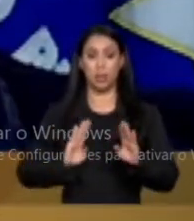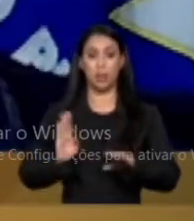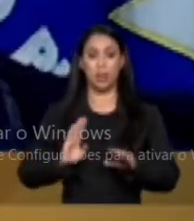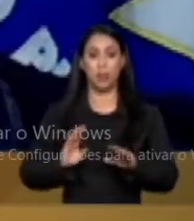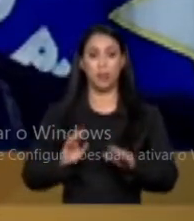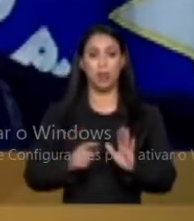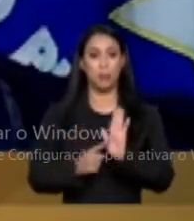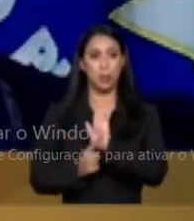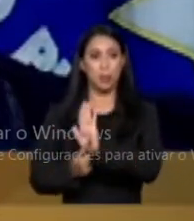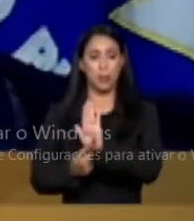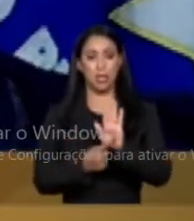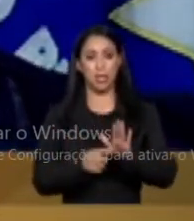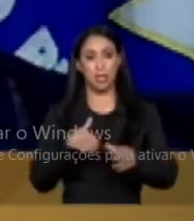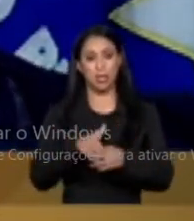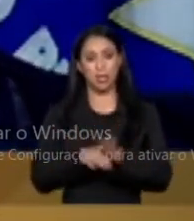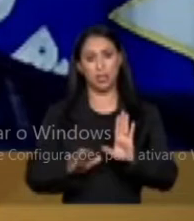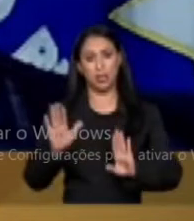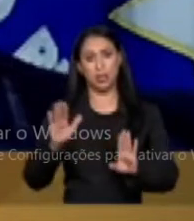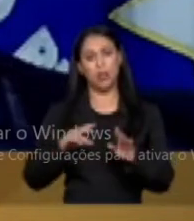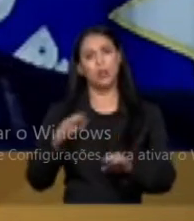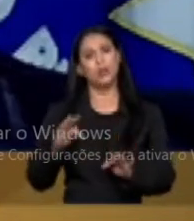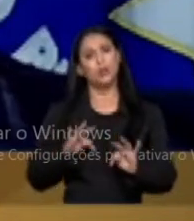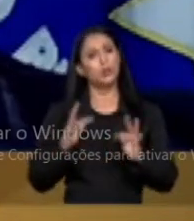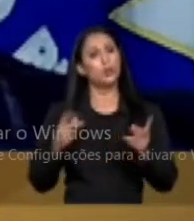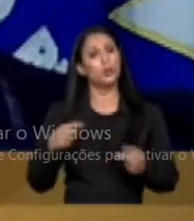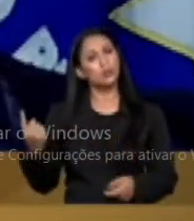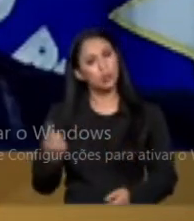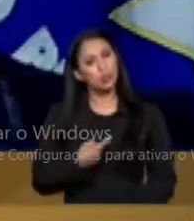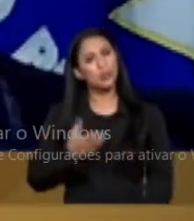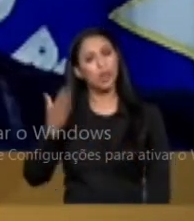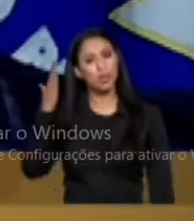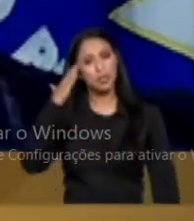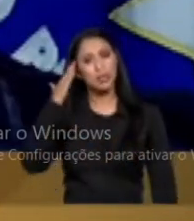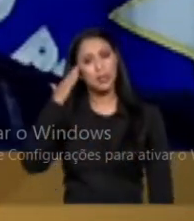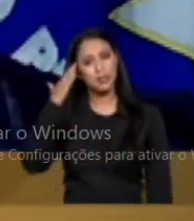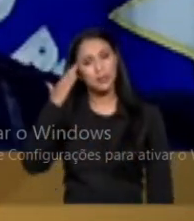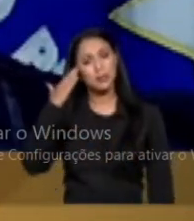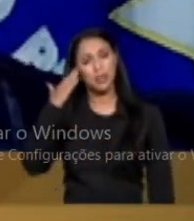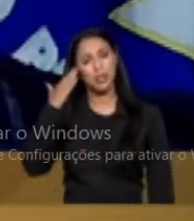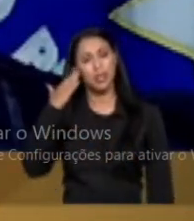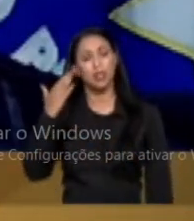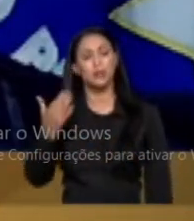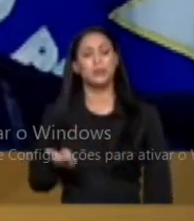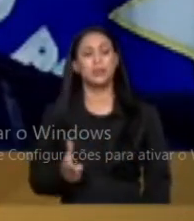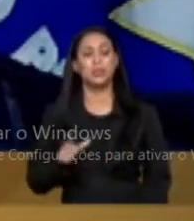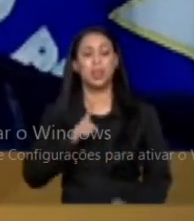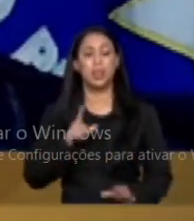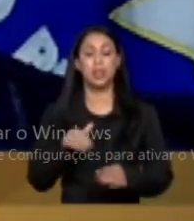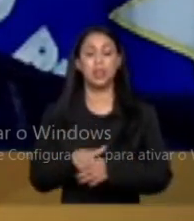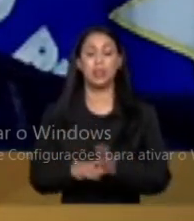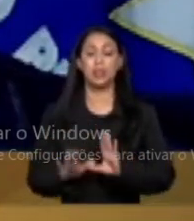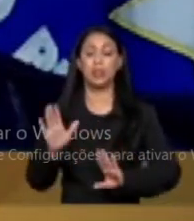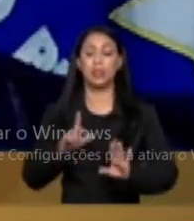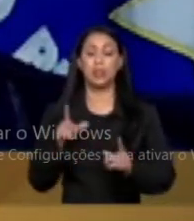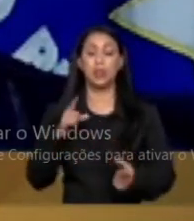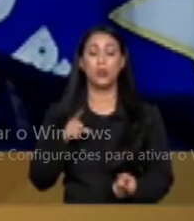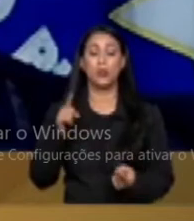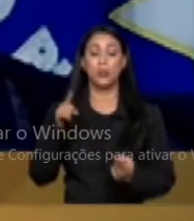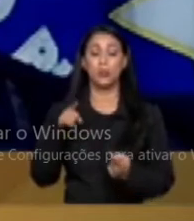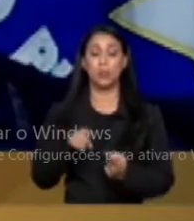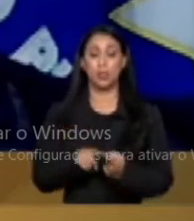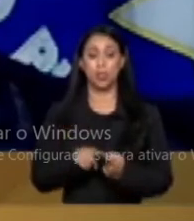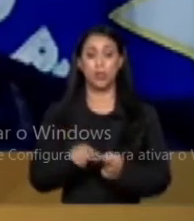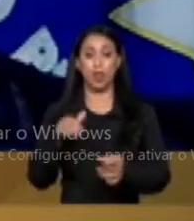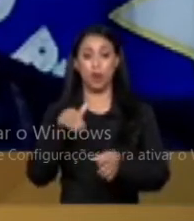a propaganda eleitoral. Todos nós sabemos também que a propaganda eleitoral tem uma destinação, que é a captação